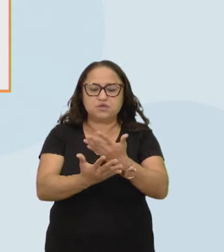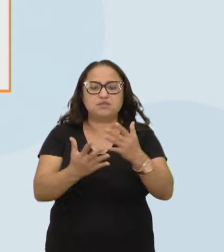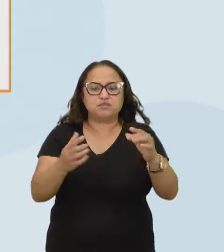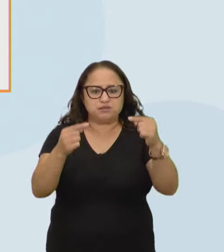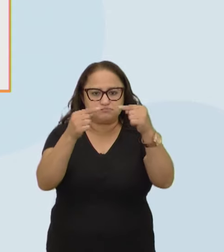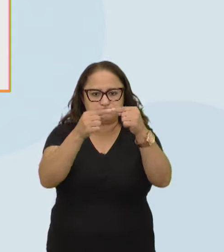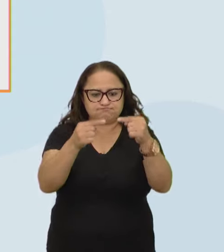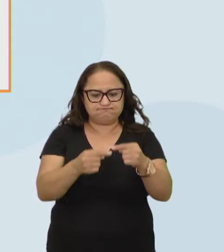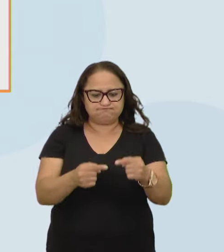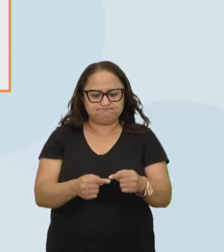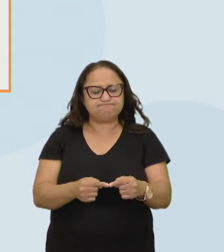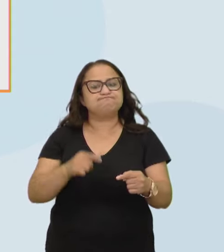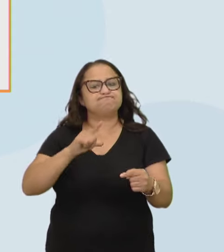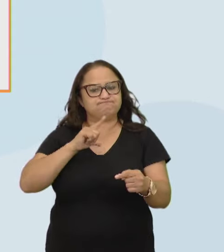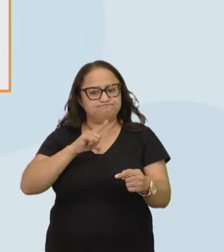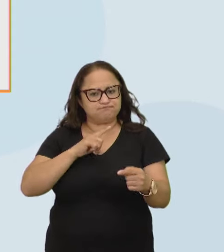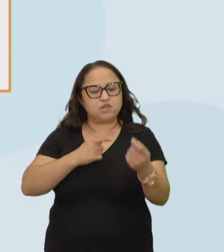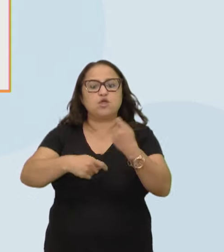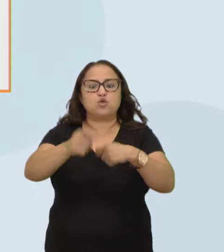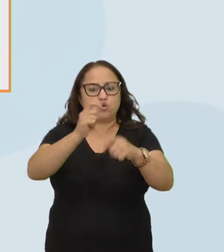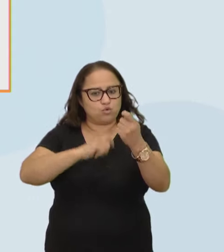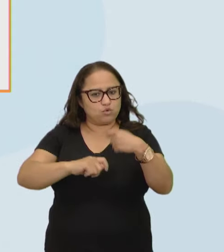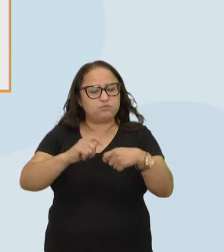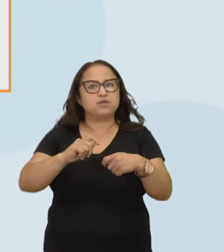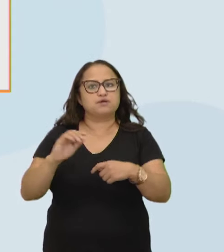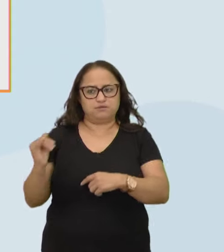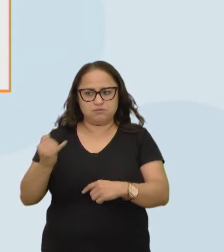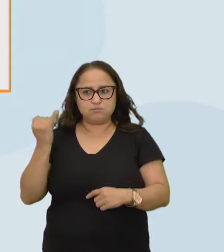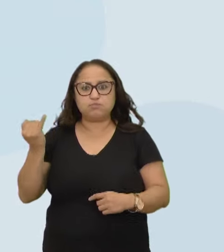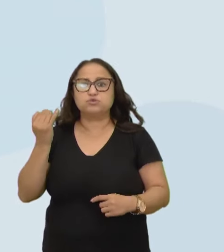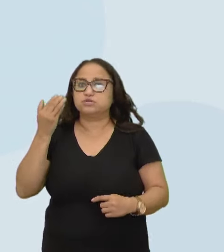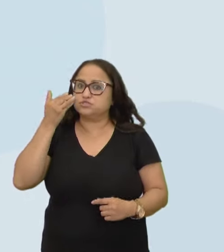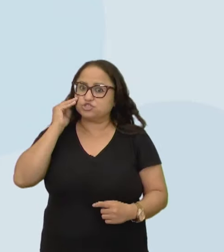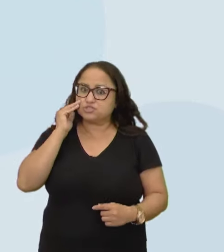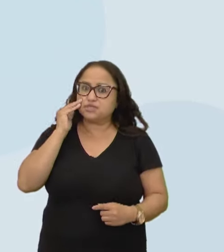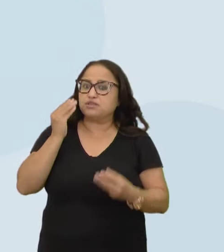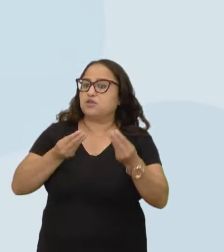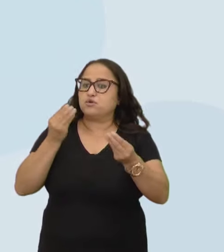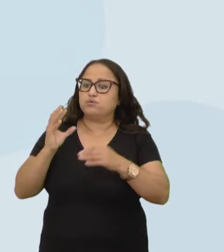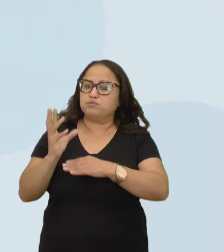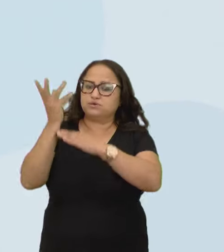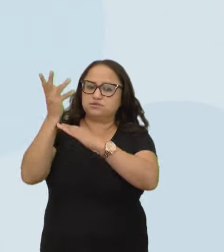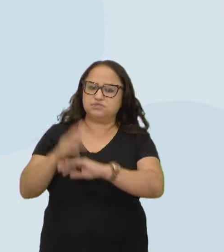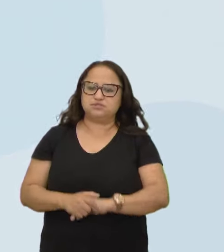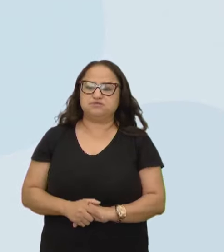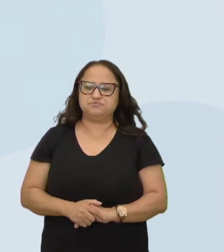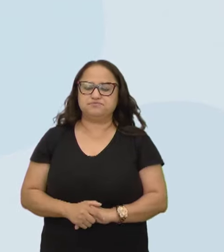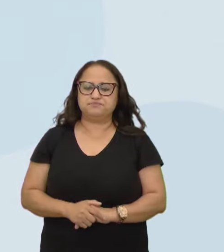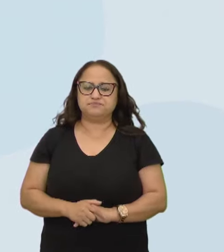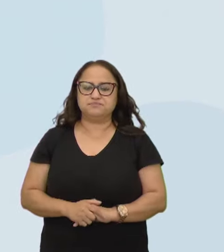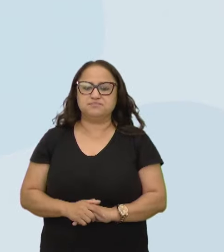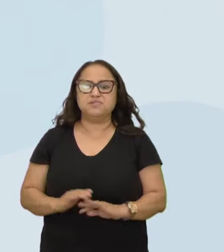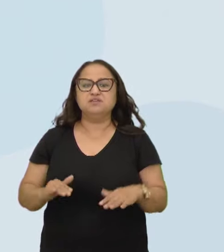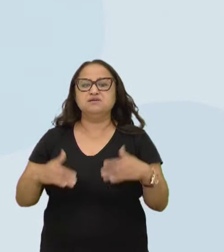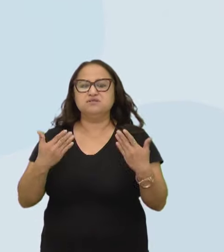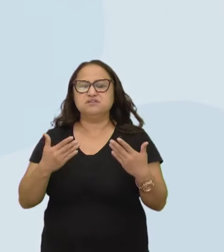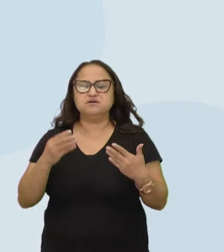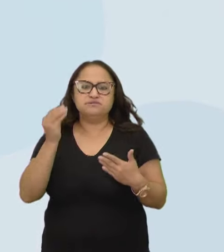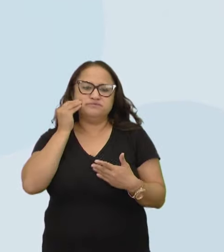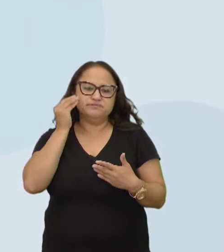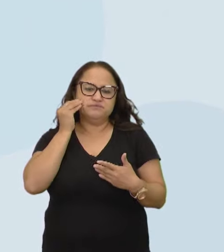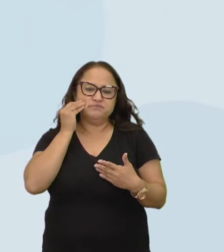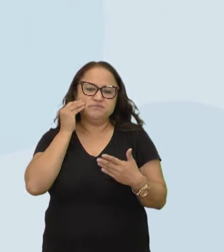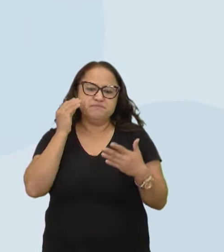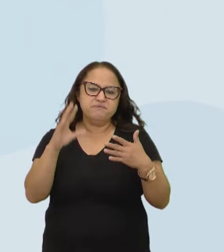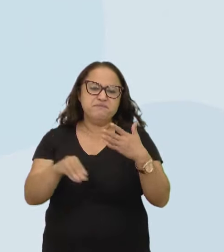totalmente interligada, e isso é extremamente importante para a gente conseguir entender esse funcionamento. Então, ó, vamos tentar completar aqui.